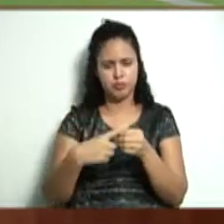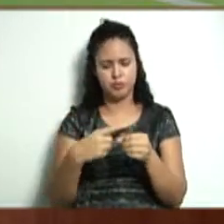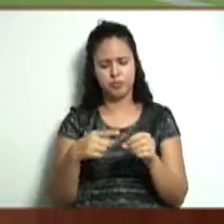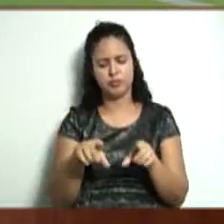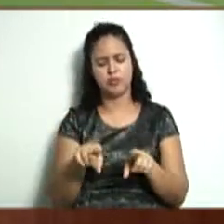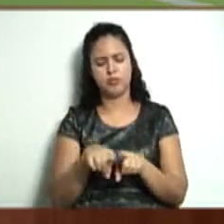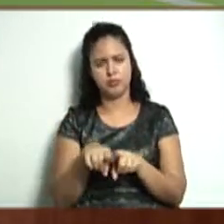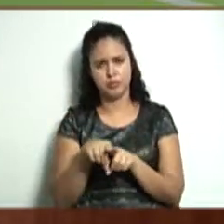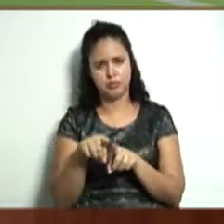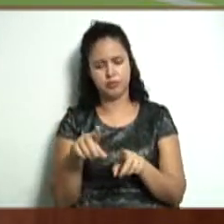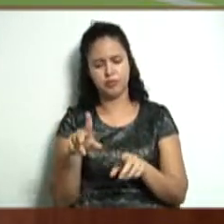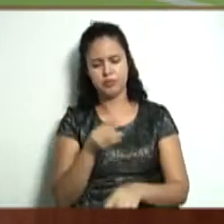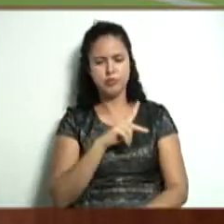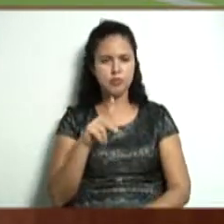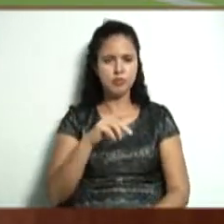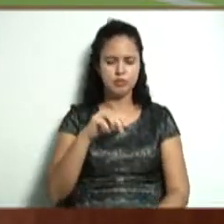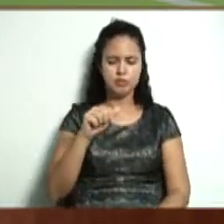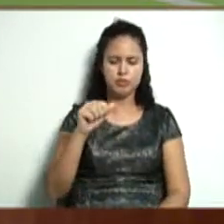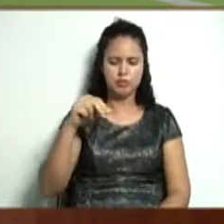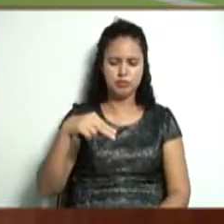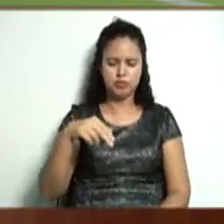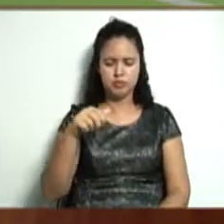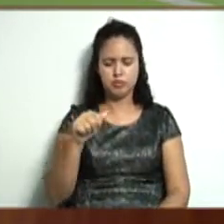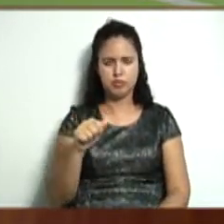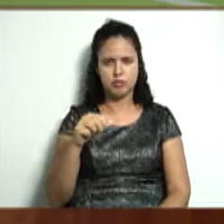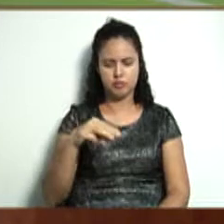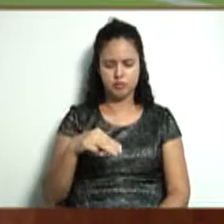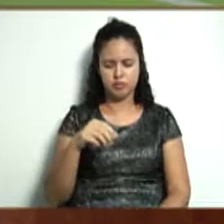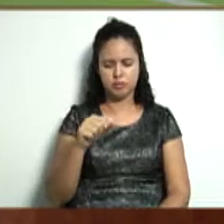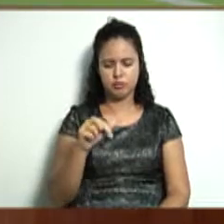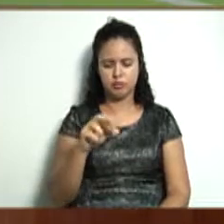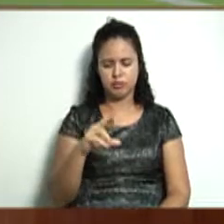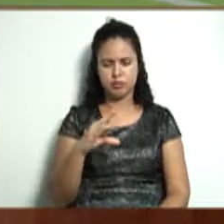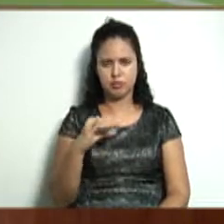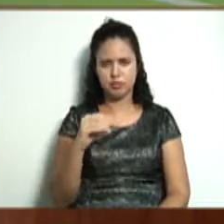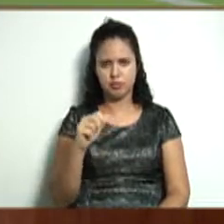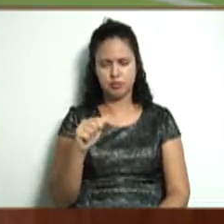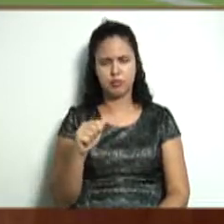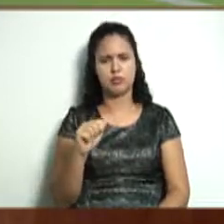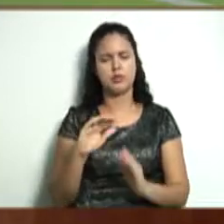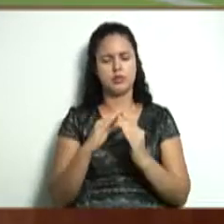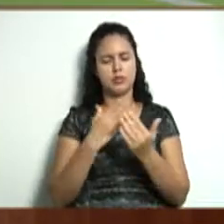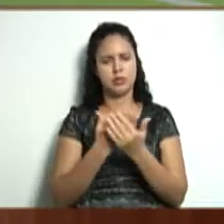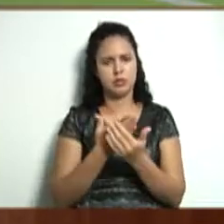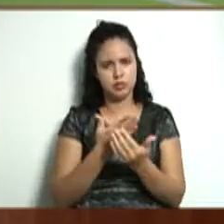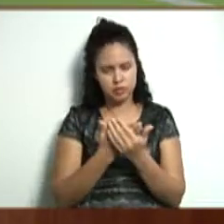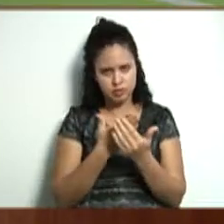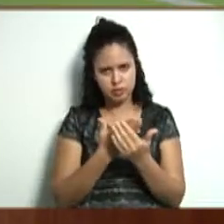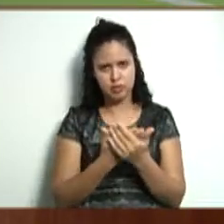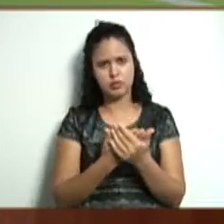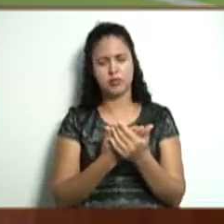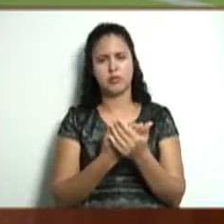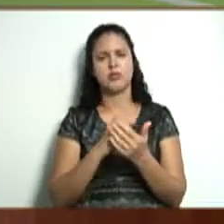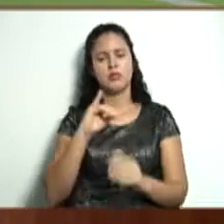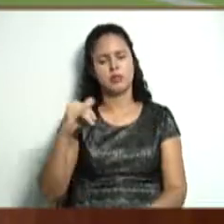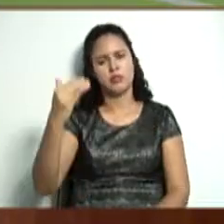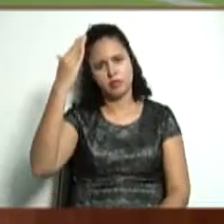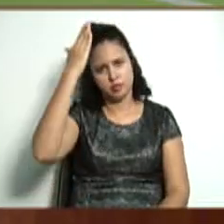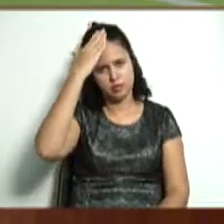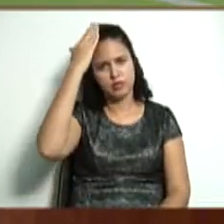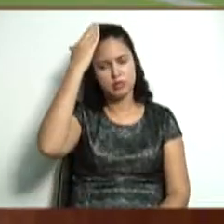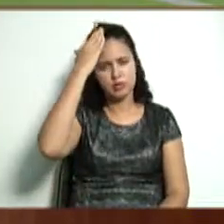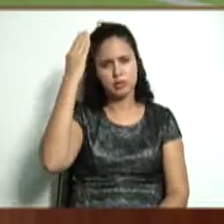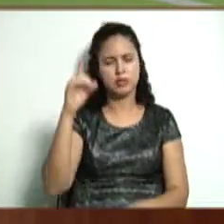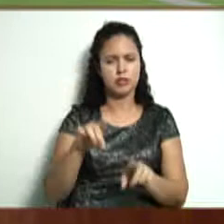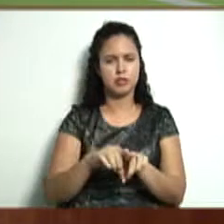Ana Márcia, da Escola Coronel Jorge Teixeira de Oliveira, também de Ji-Paraná, e